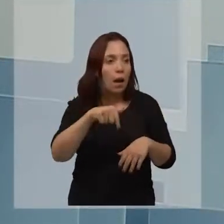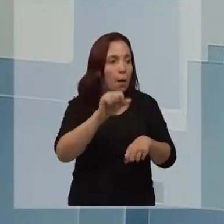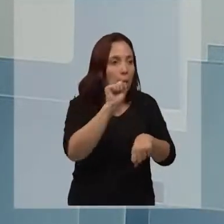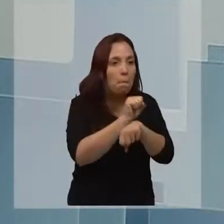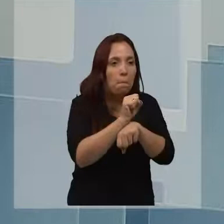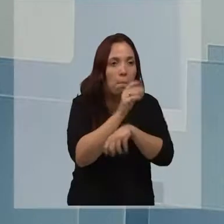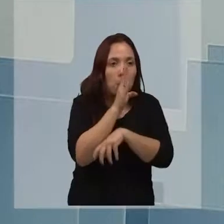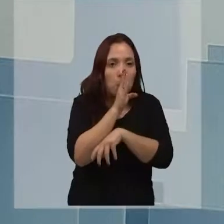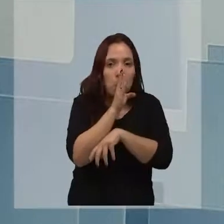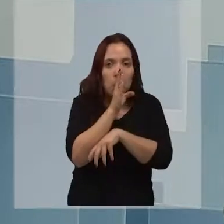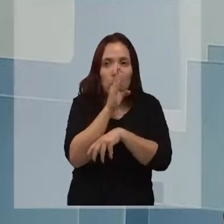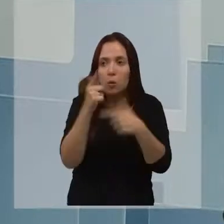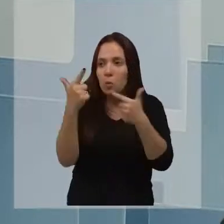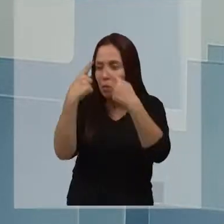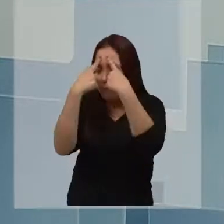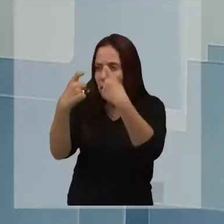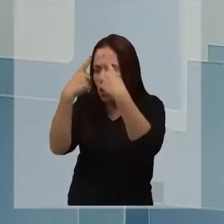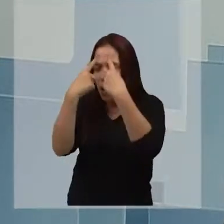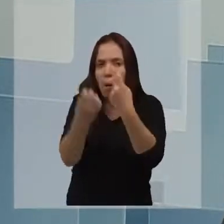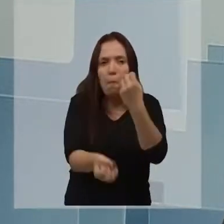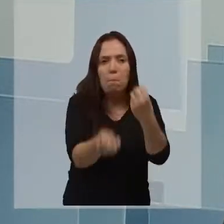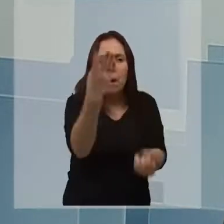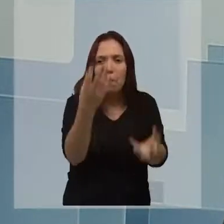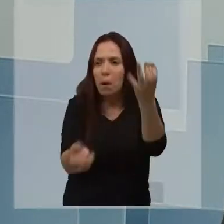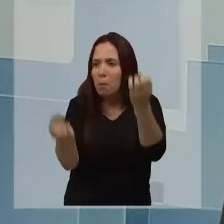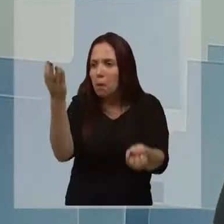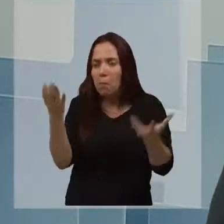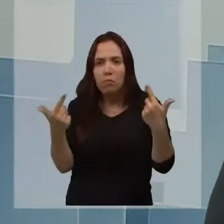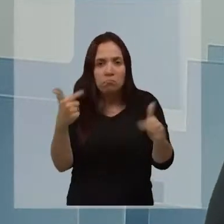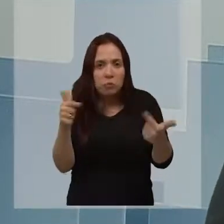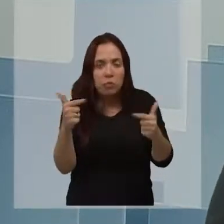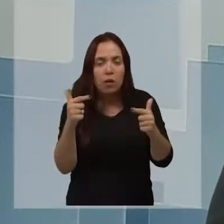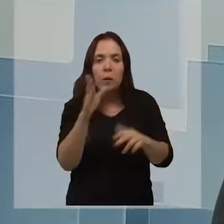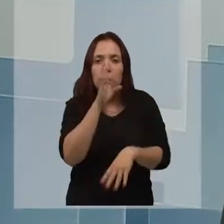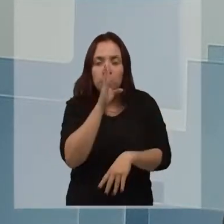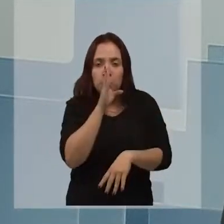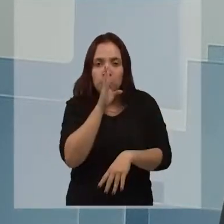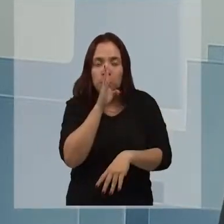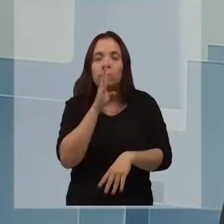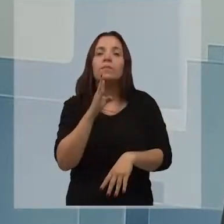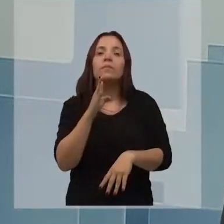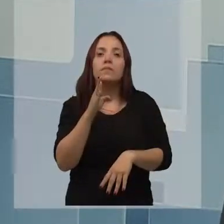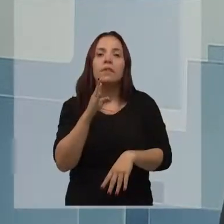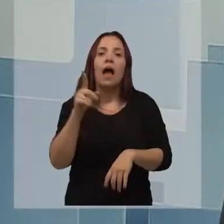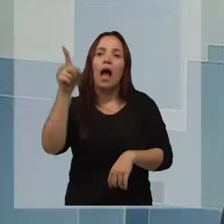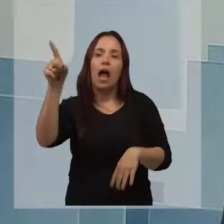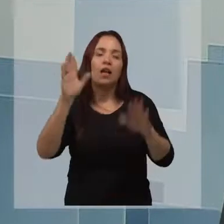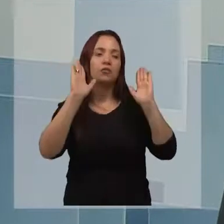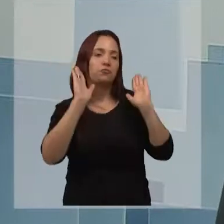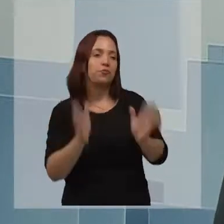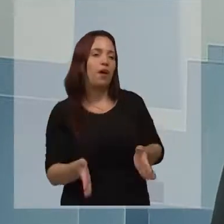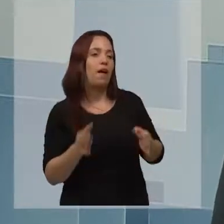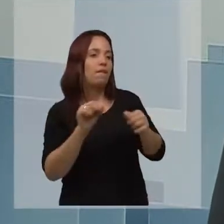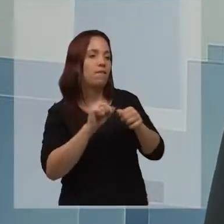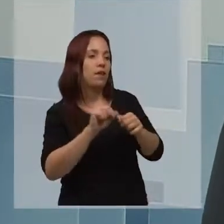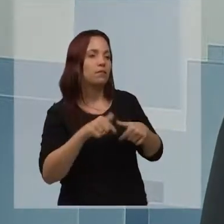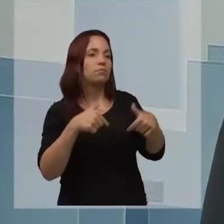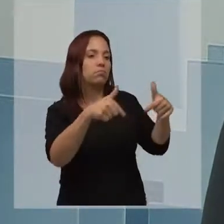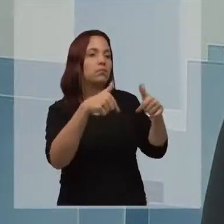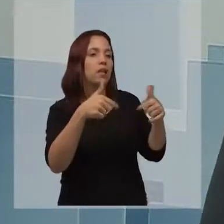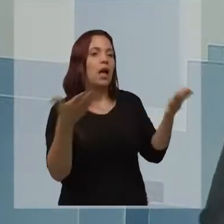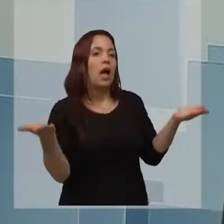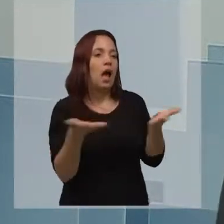de ataque terrorista no Ceará. Então, ou seja, a gente fez a nossa parte, a gente deu conta. Vamos sair enquanto está no